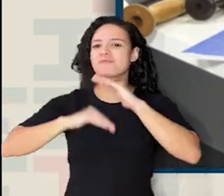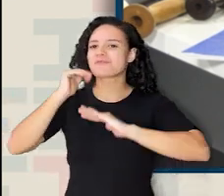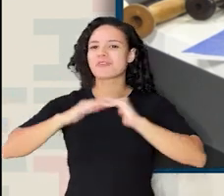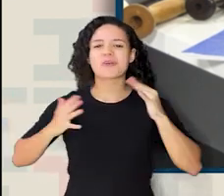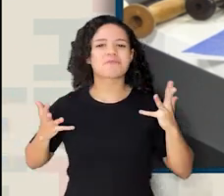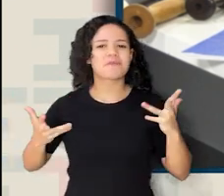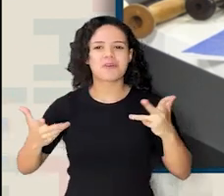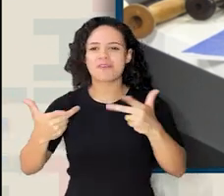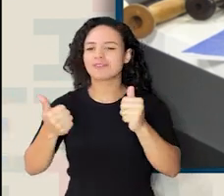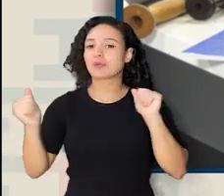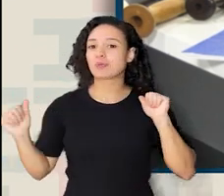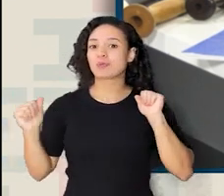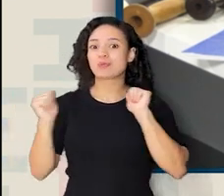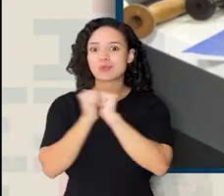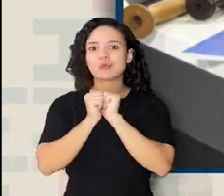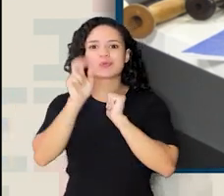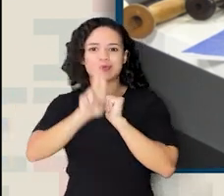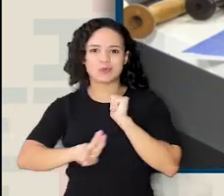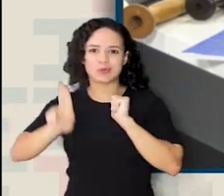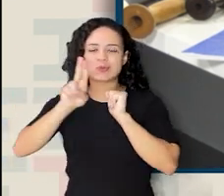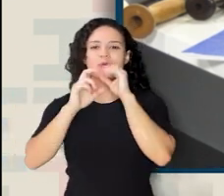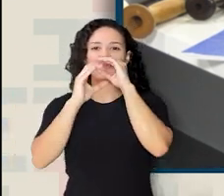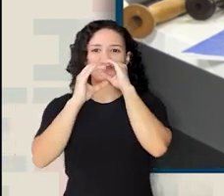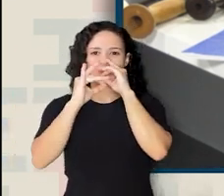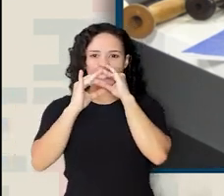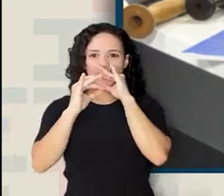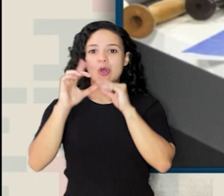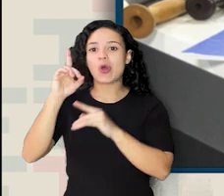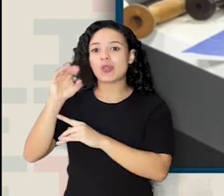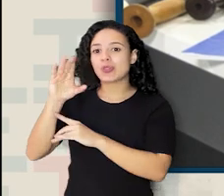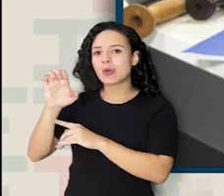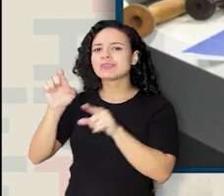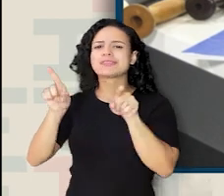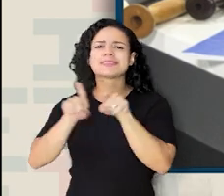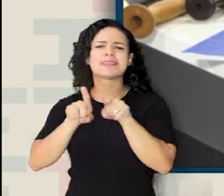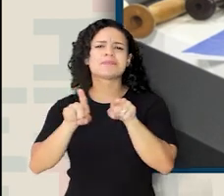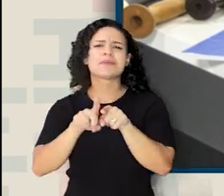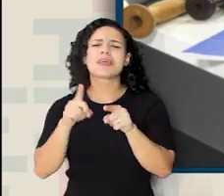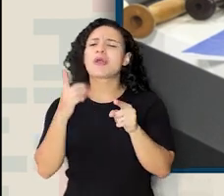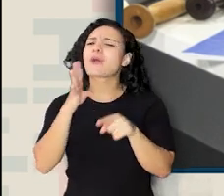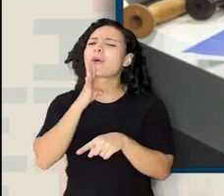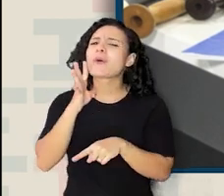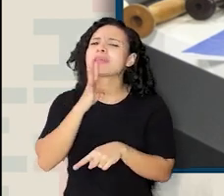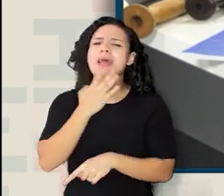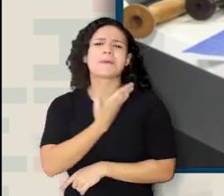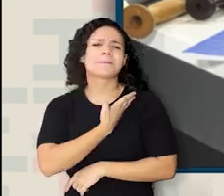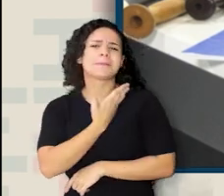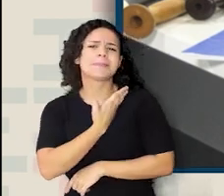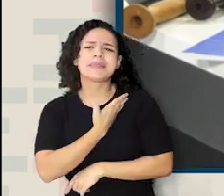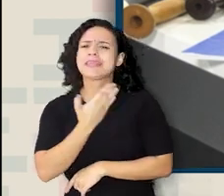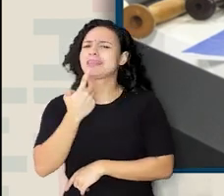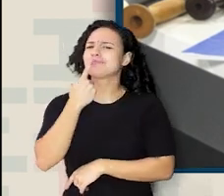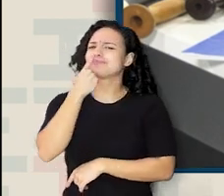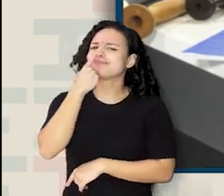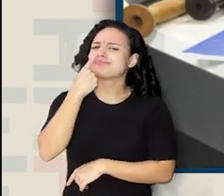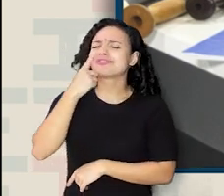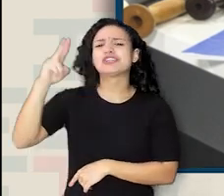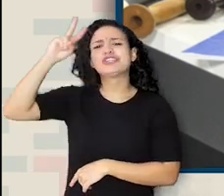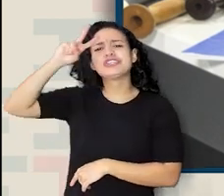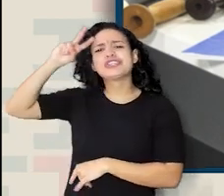junto com a flauta doce. E muitos amigos, muitos afetos e muitas histórias.